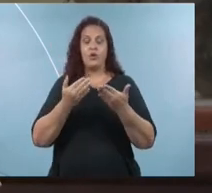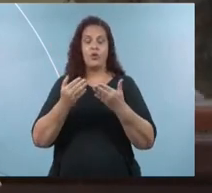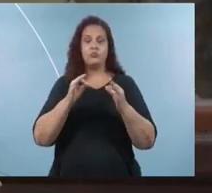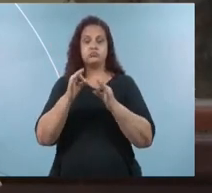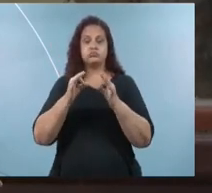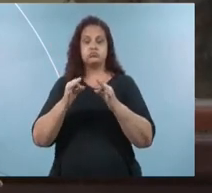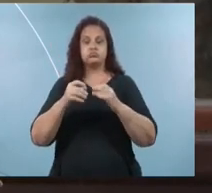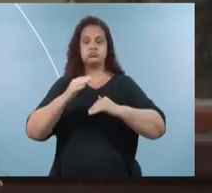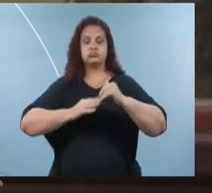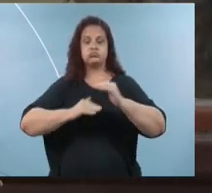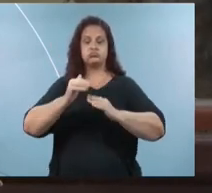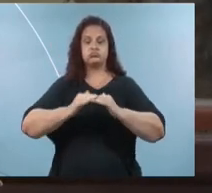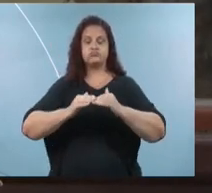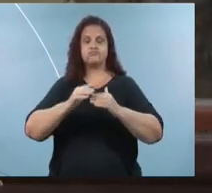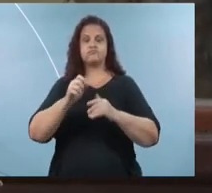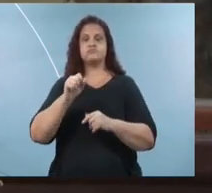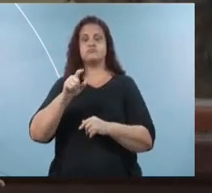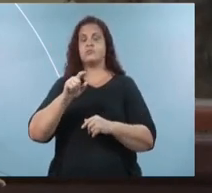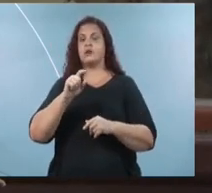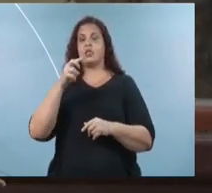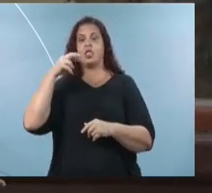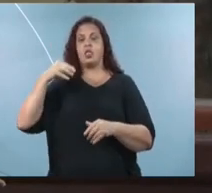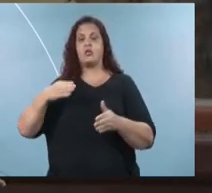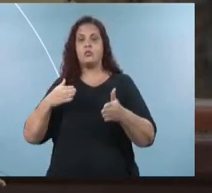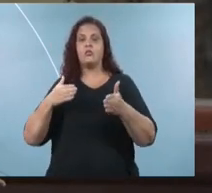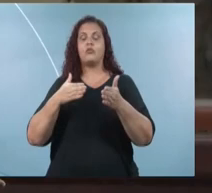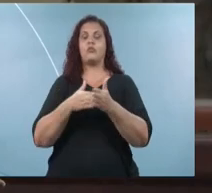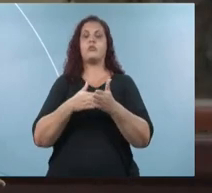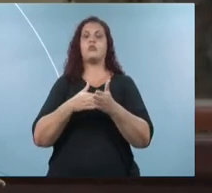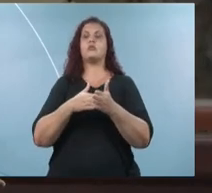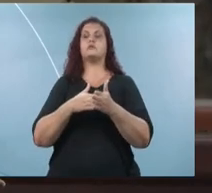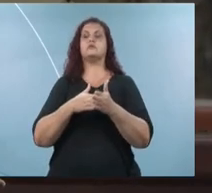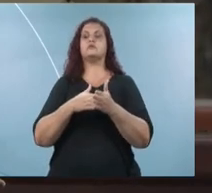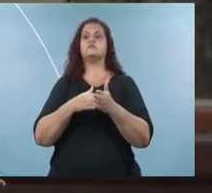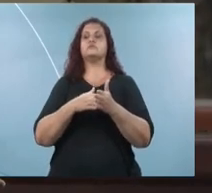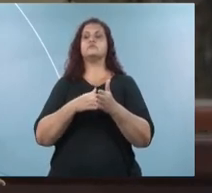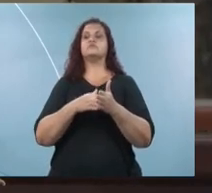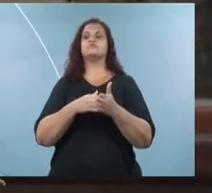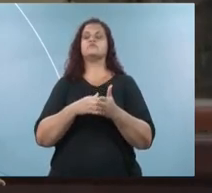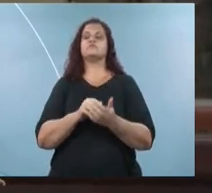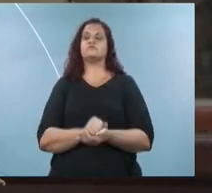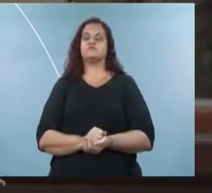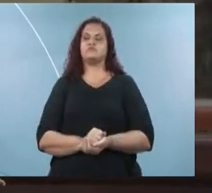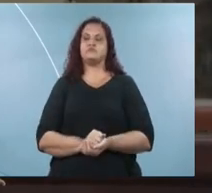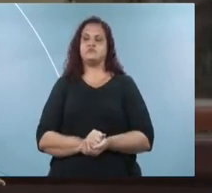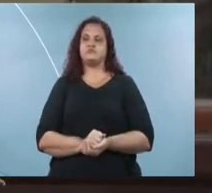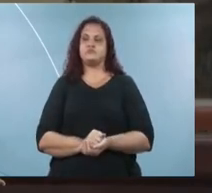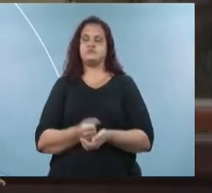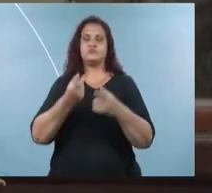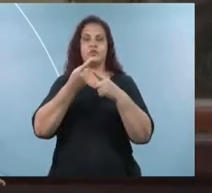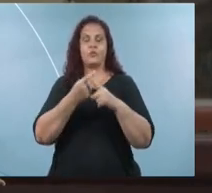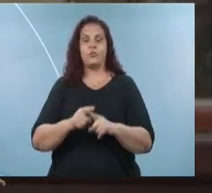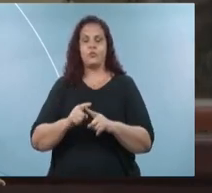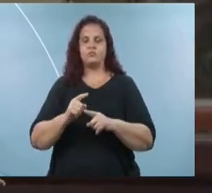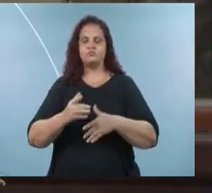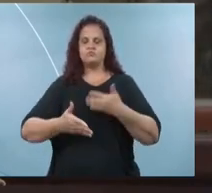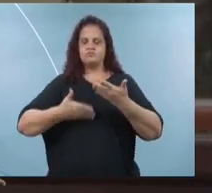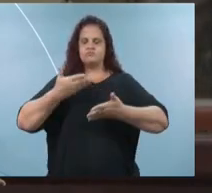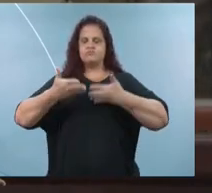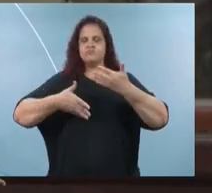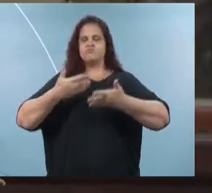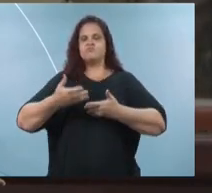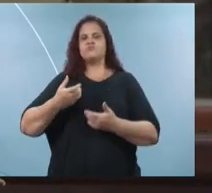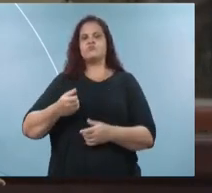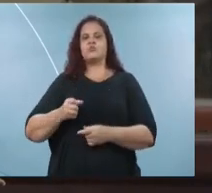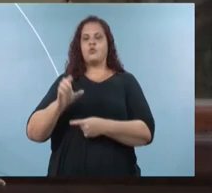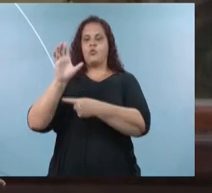Mas isso nunca foi obstáculo. Pelo contrário, foi um desafio que me estimulou e me mostrou